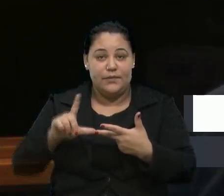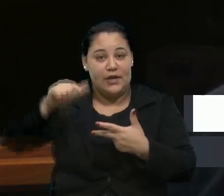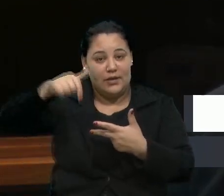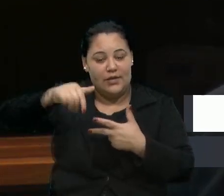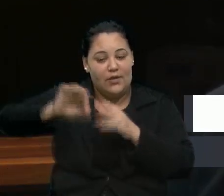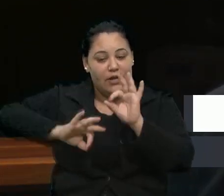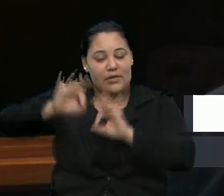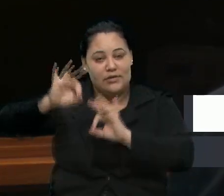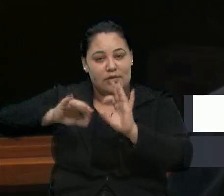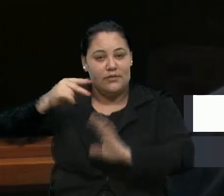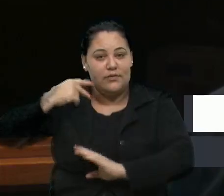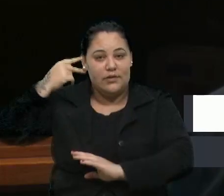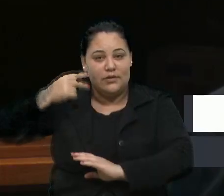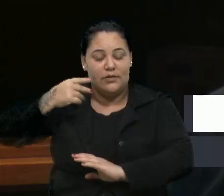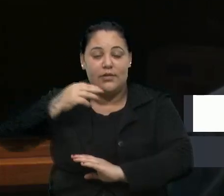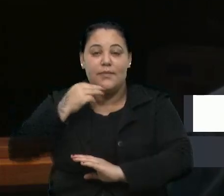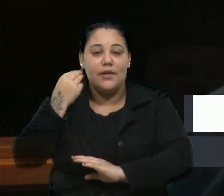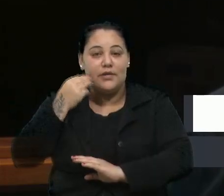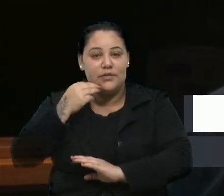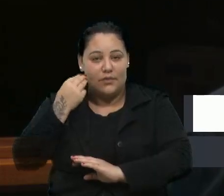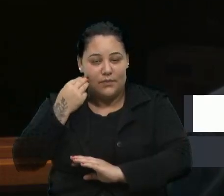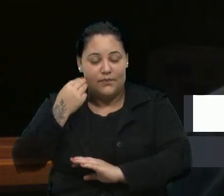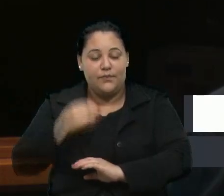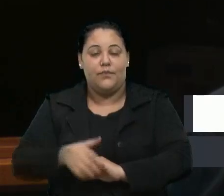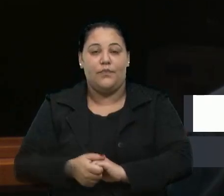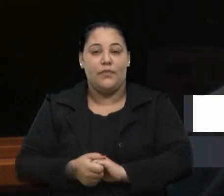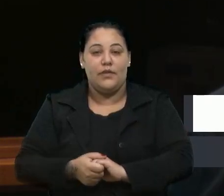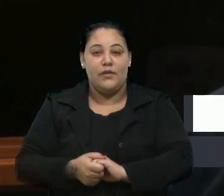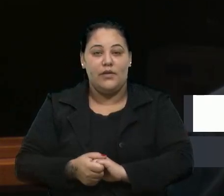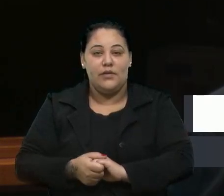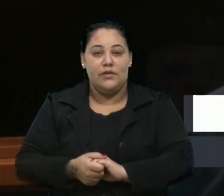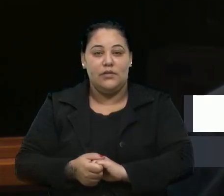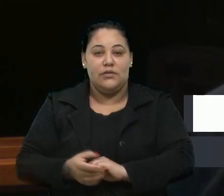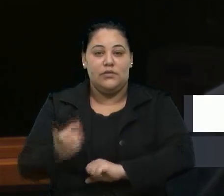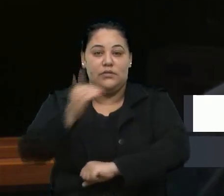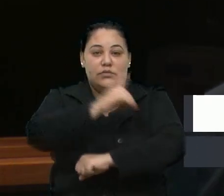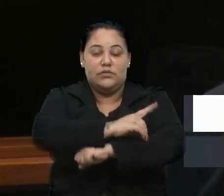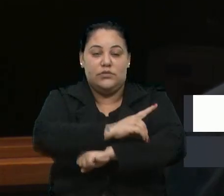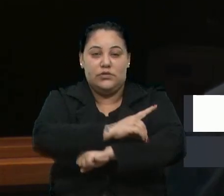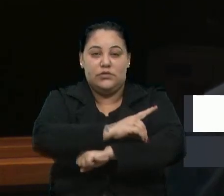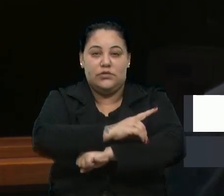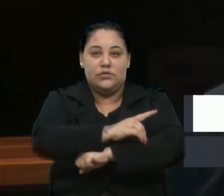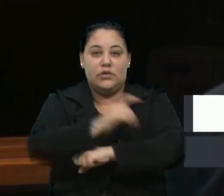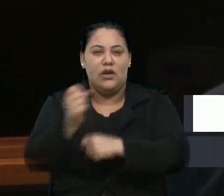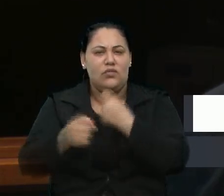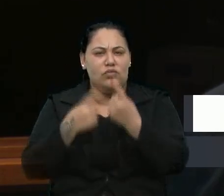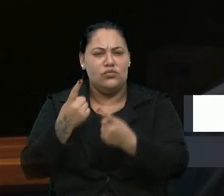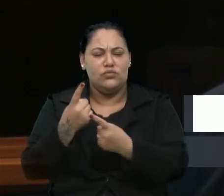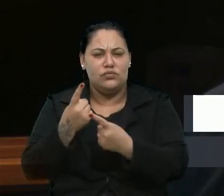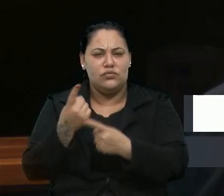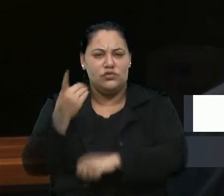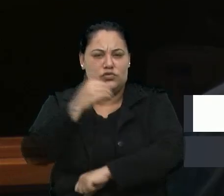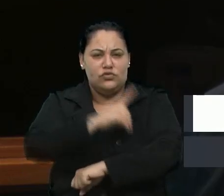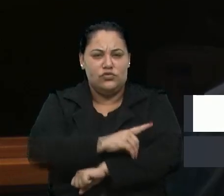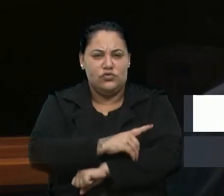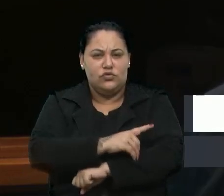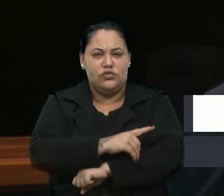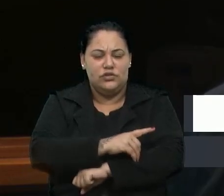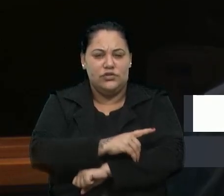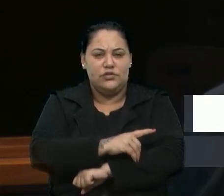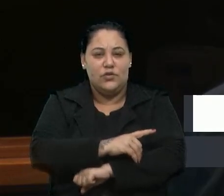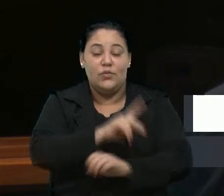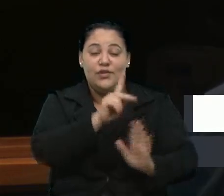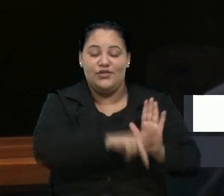organizado pela vereadora Marisol dos Santos. Há alguns dias, o projeto Vereador por um